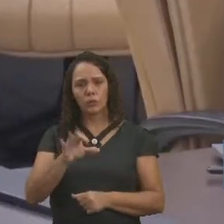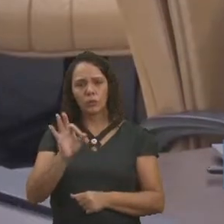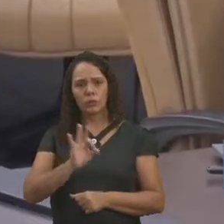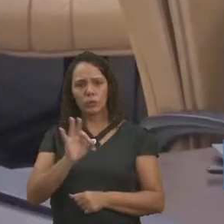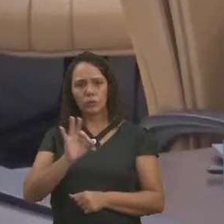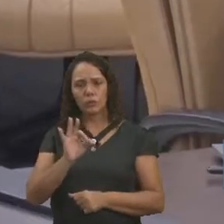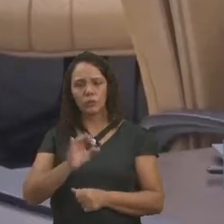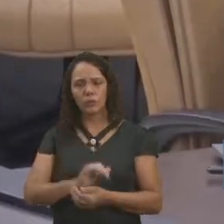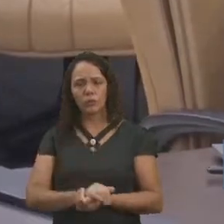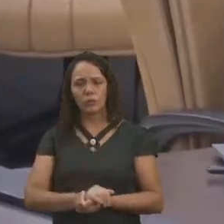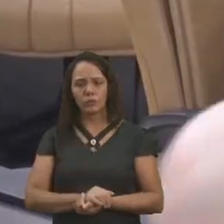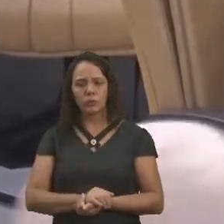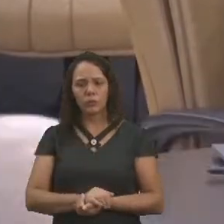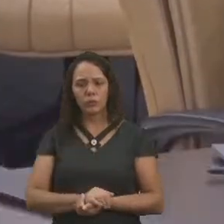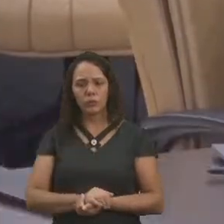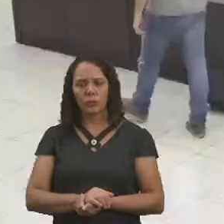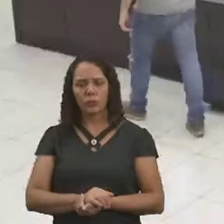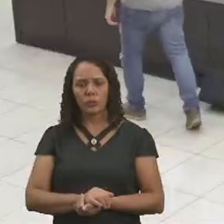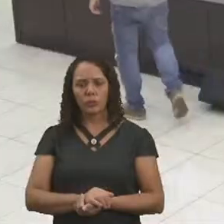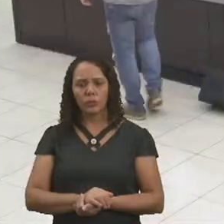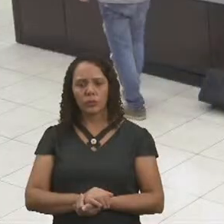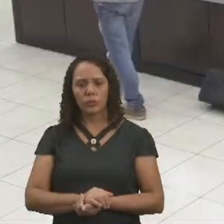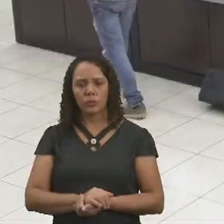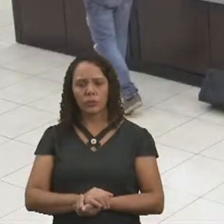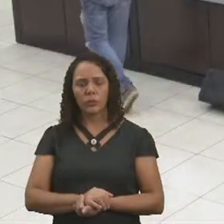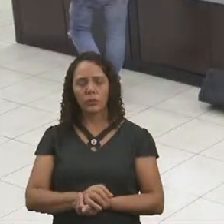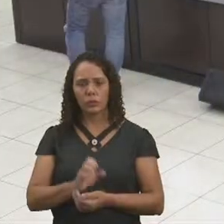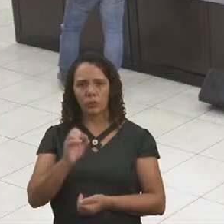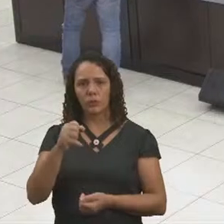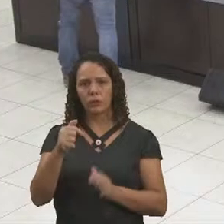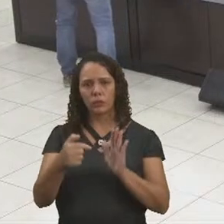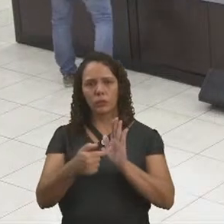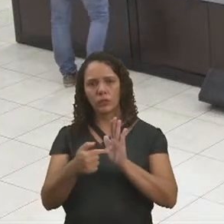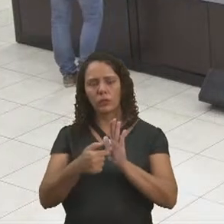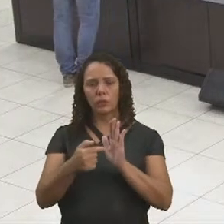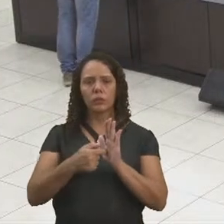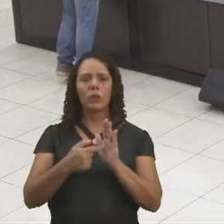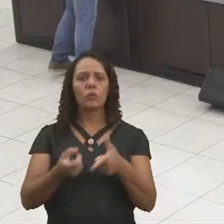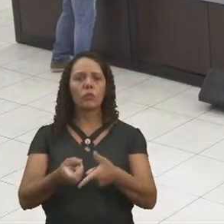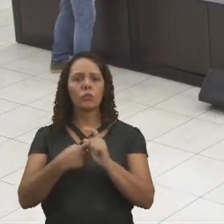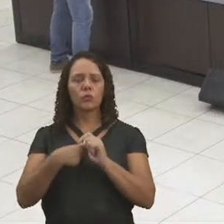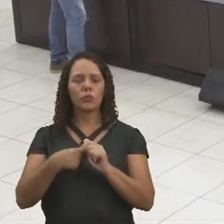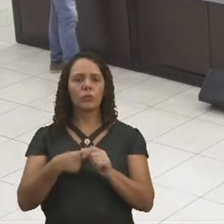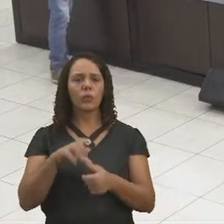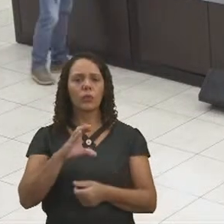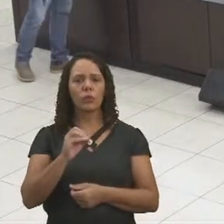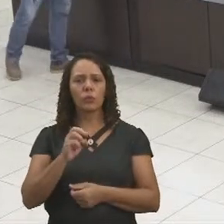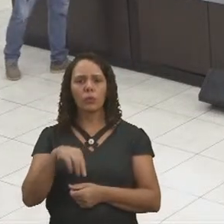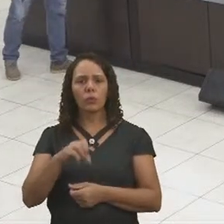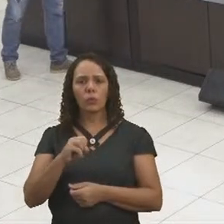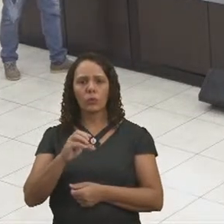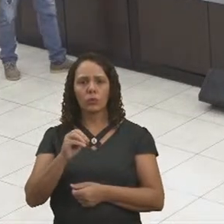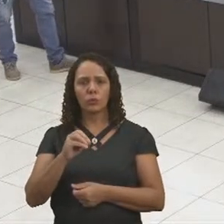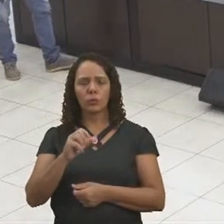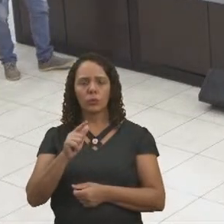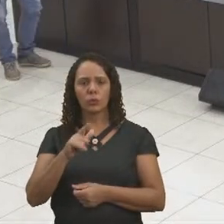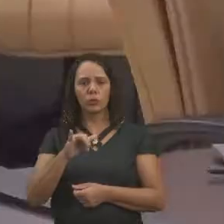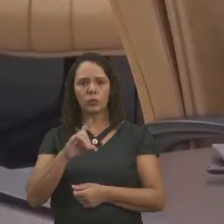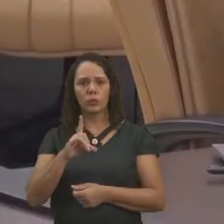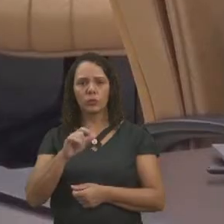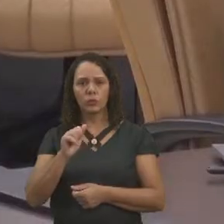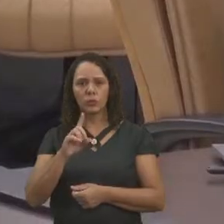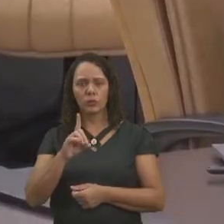Desculpa, despesa corrente líquida? Isso. Aqui no slide você coloca dívida consolidada, frente à receita líquida. É o Porque estoque da